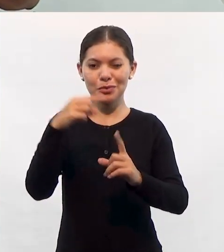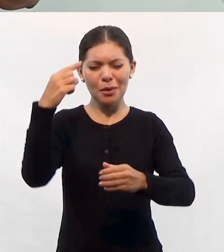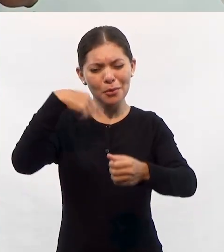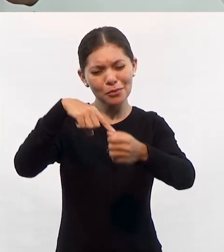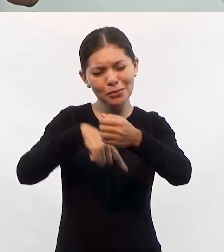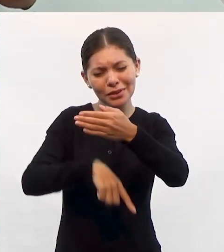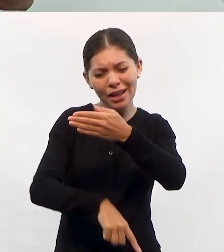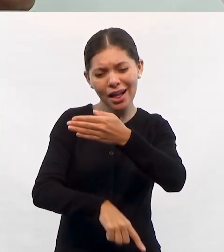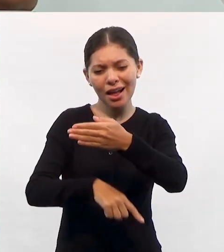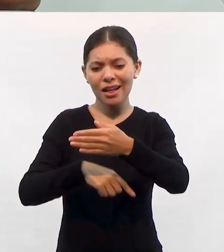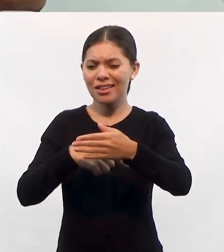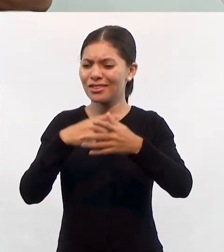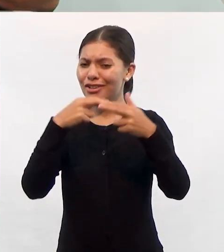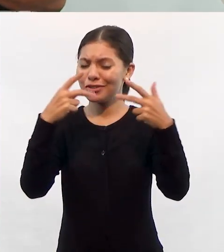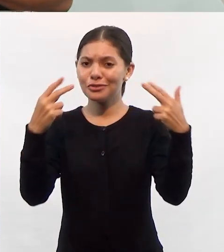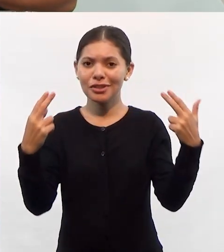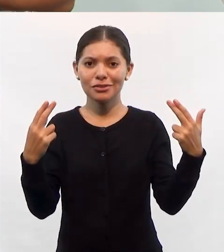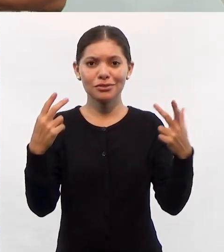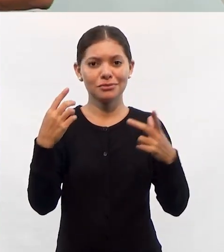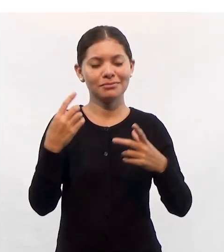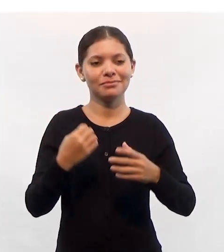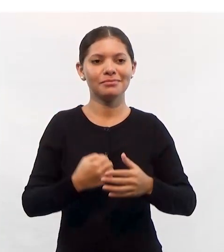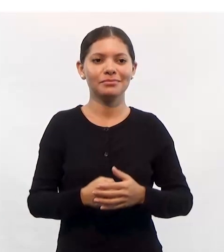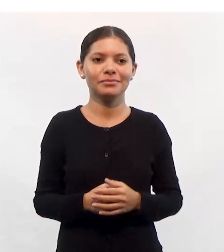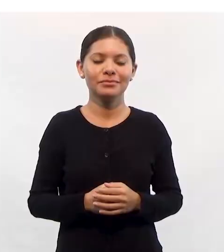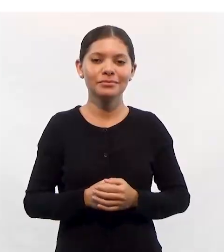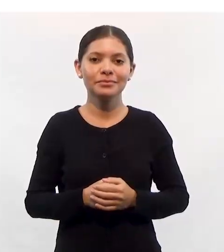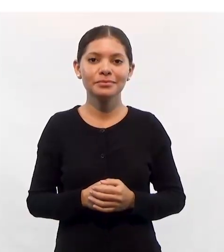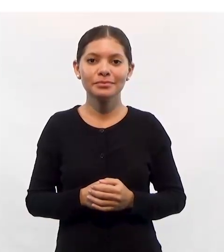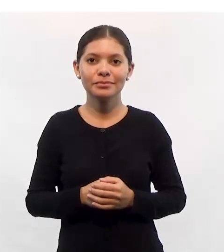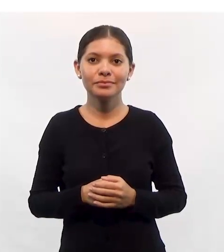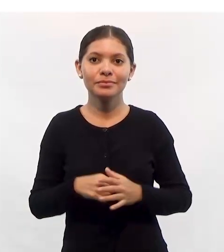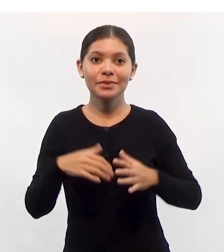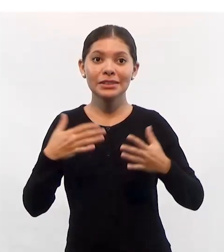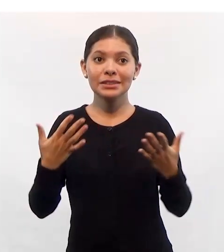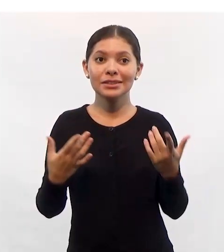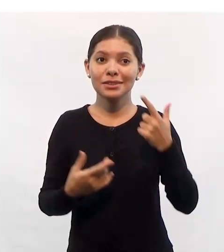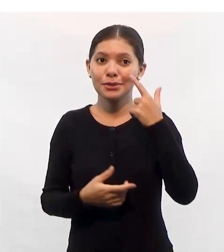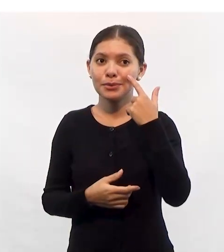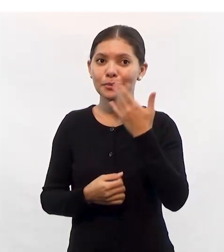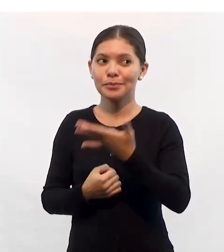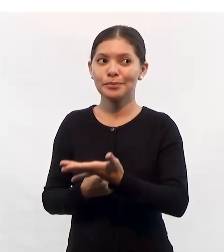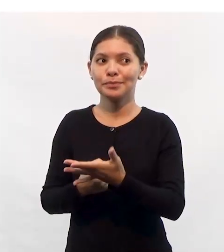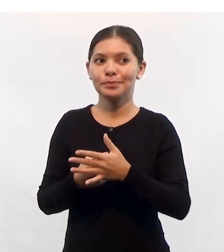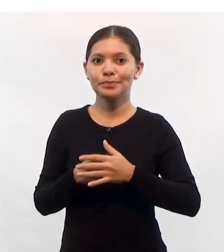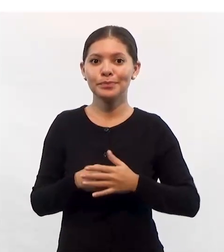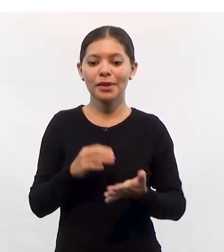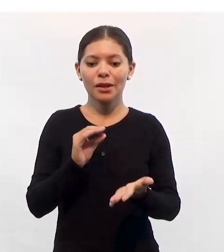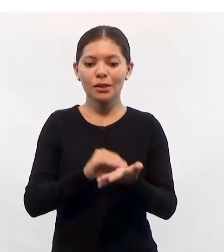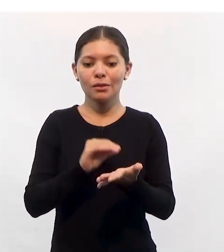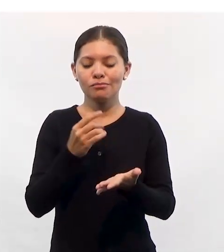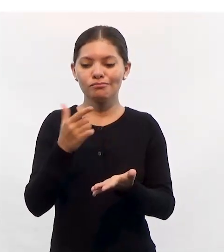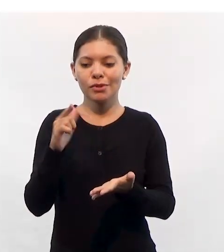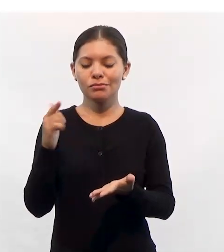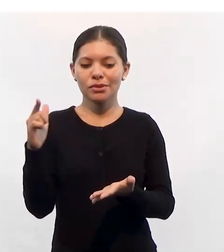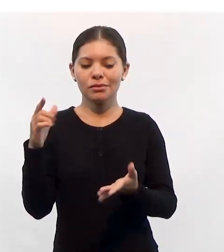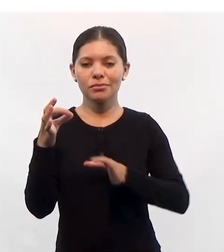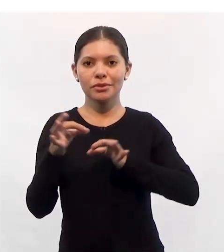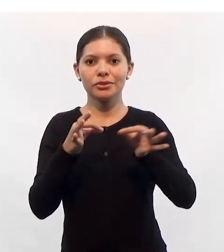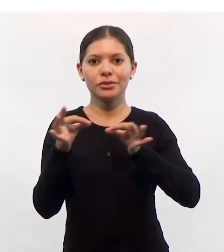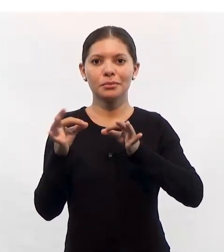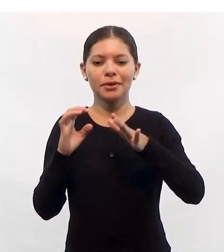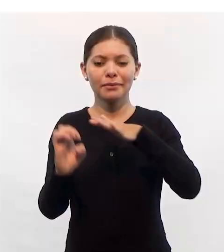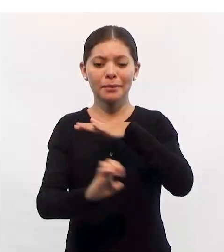aprofundadas poderiamos até pensar em outros tipos de planejamento então sem planejamento a empresa fica perdido no